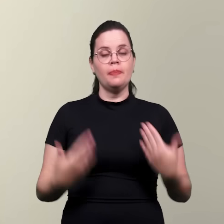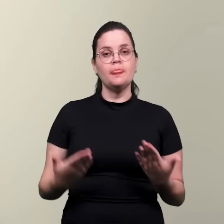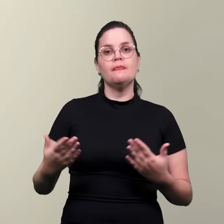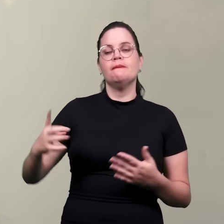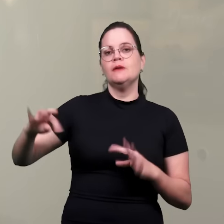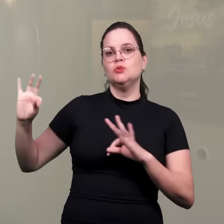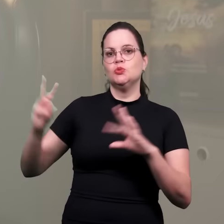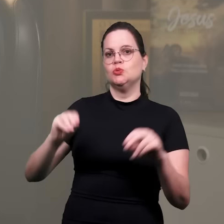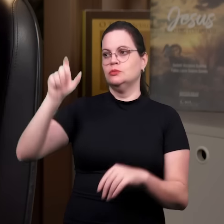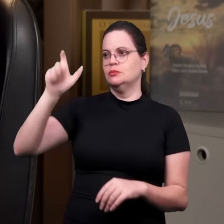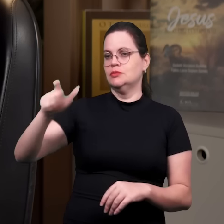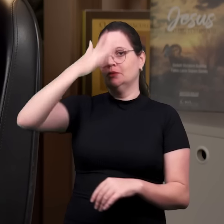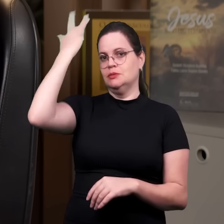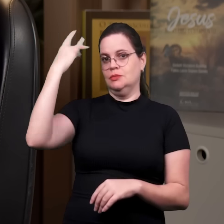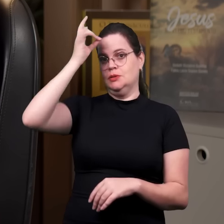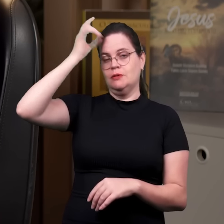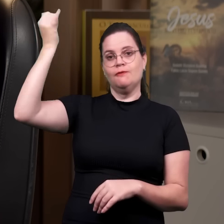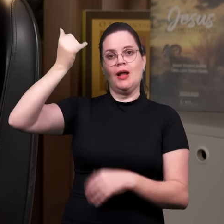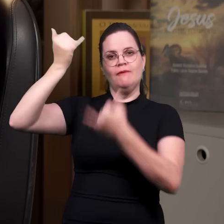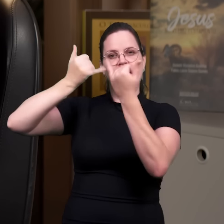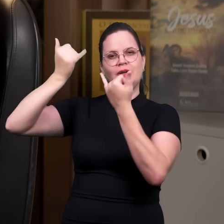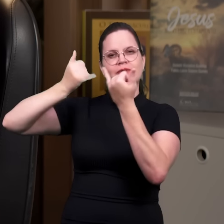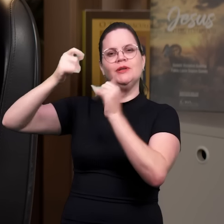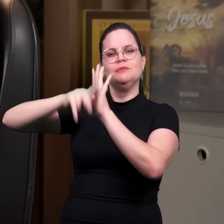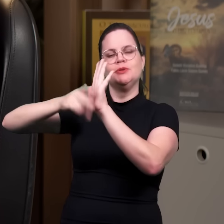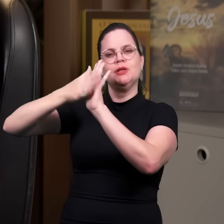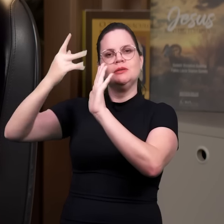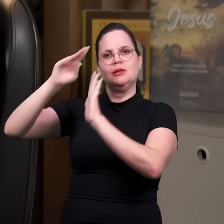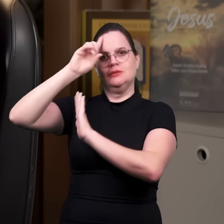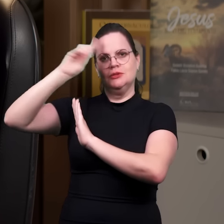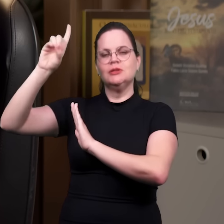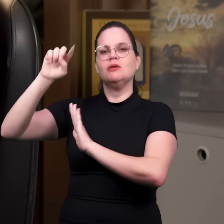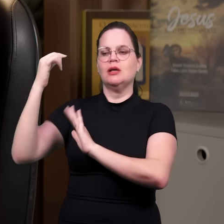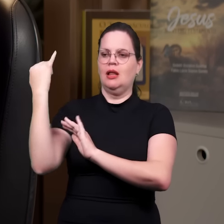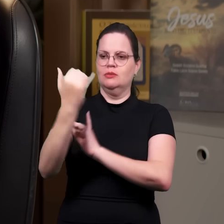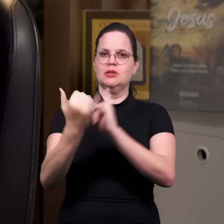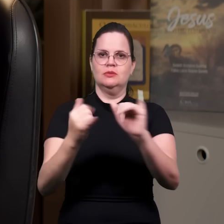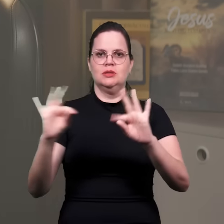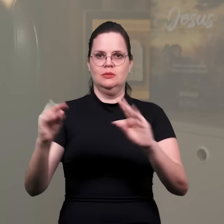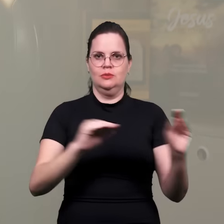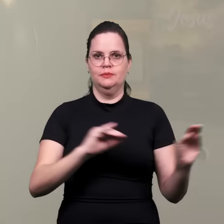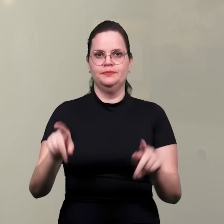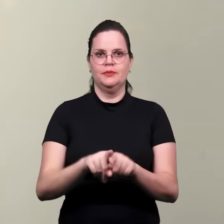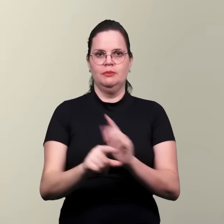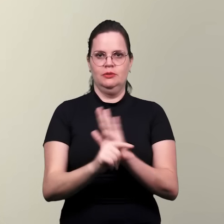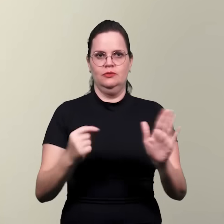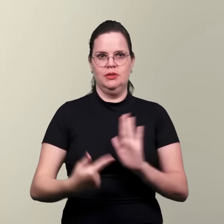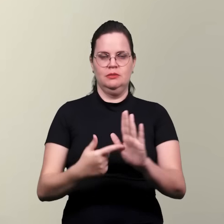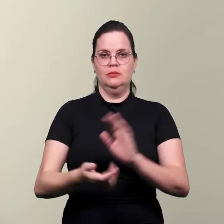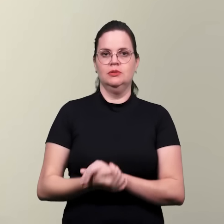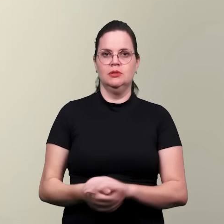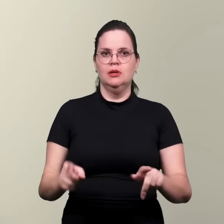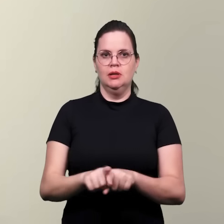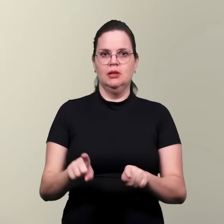da eternidade, aquilo que está dentro do plano de Deus, é o que ele anuncia. É interessante esse final aqui desse verso, né, pastor? E vos anunciará